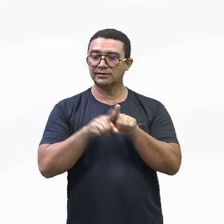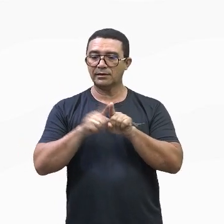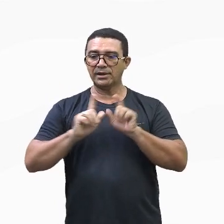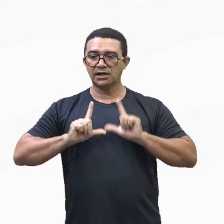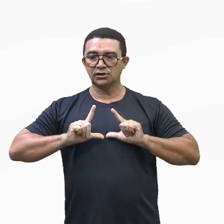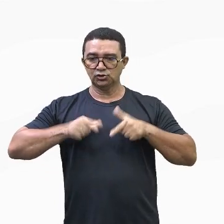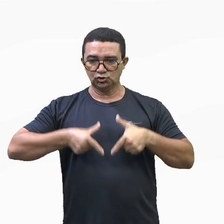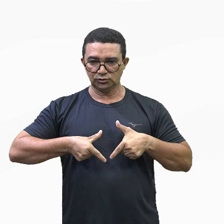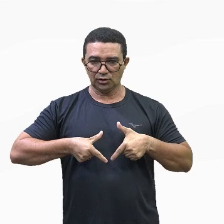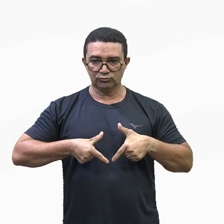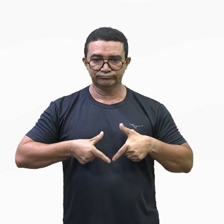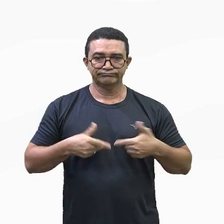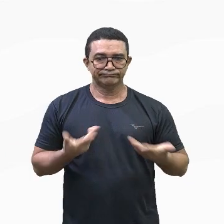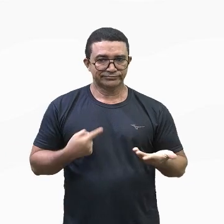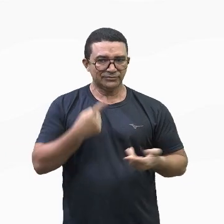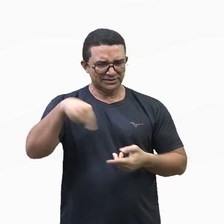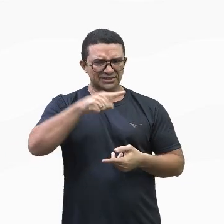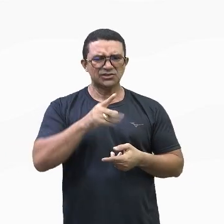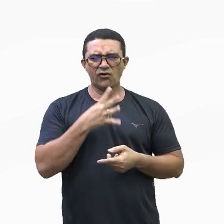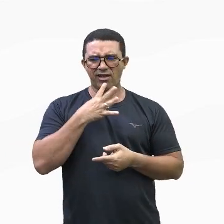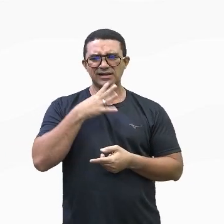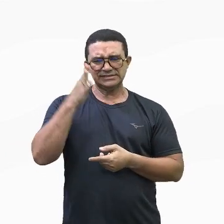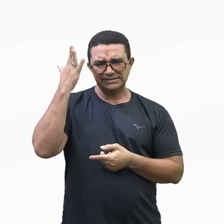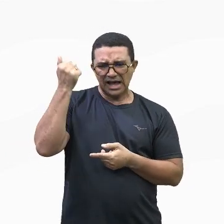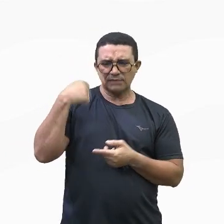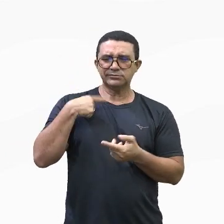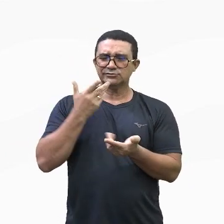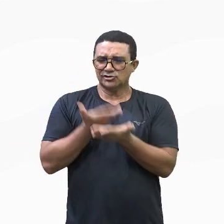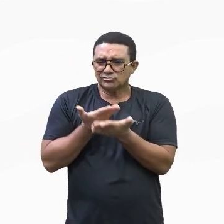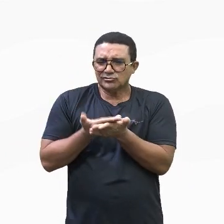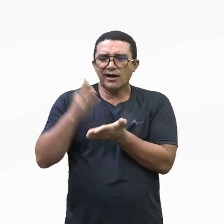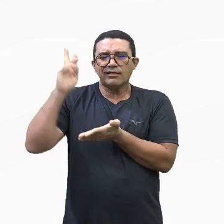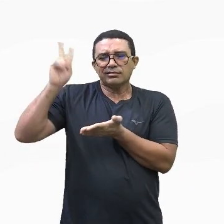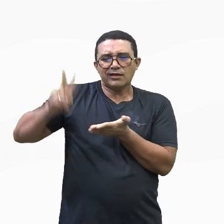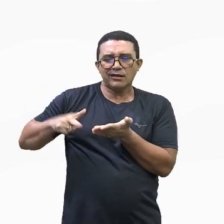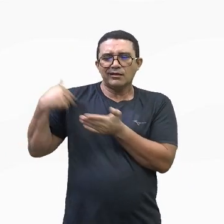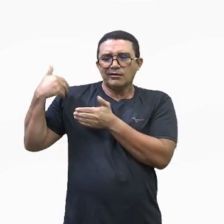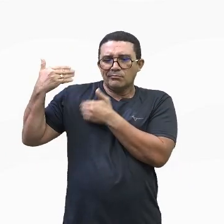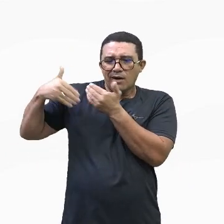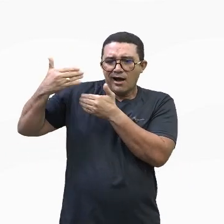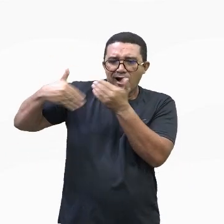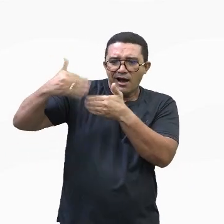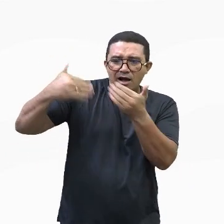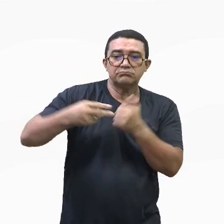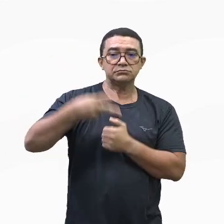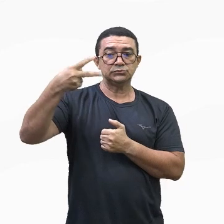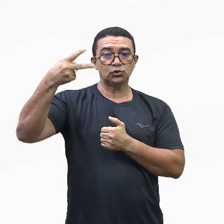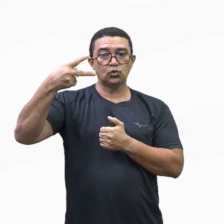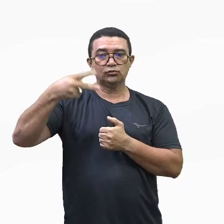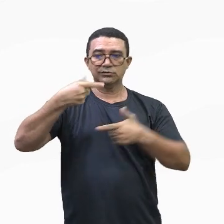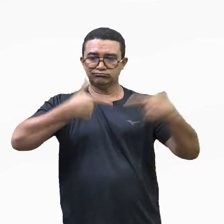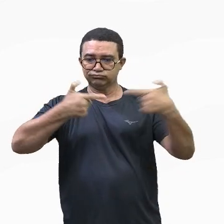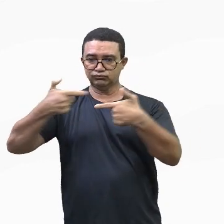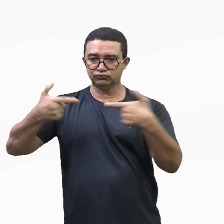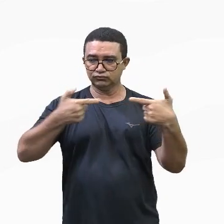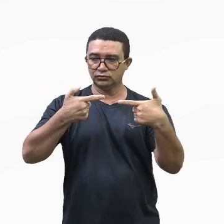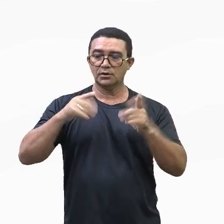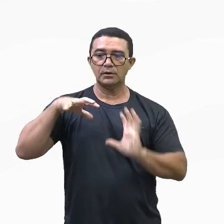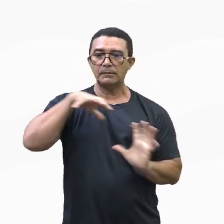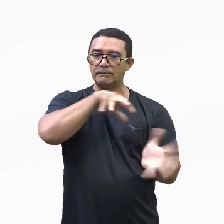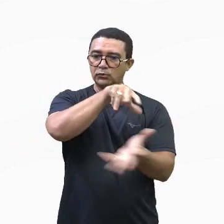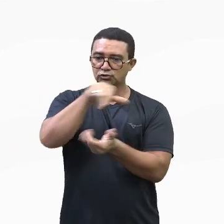conhecimento, né? Estudaram bastante em história, com certeza, todo o processo da Segunda Guerra Mundial. Então,